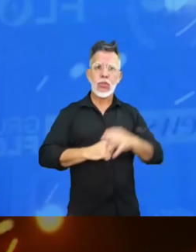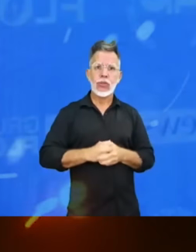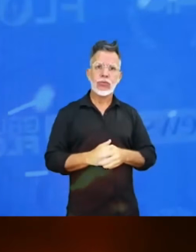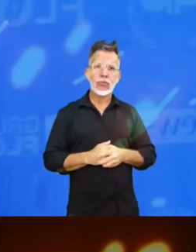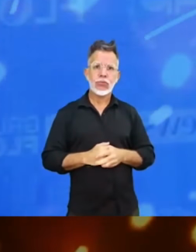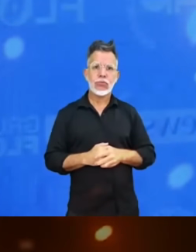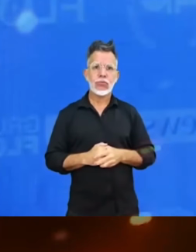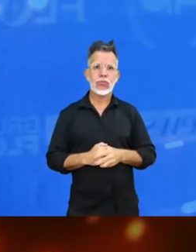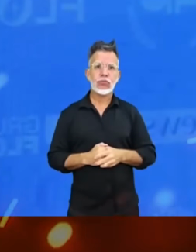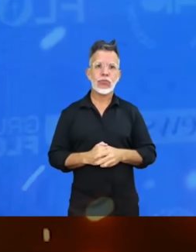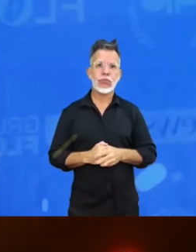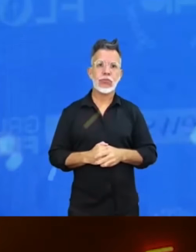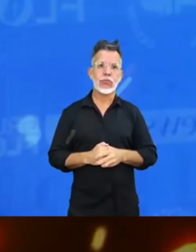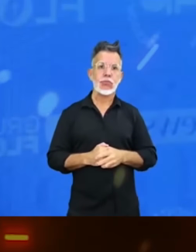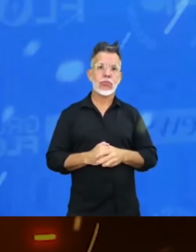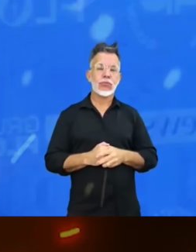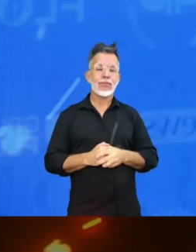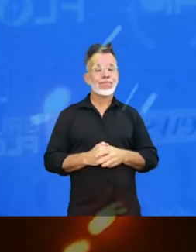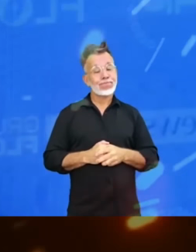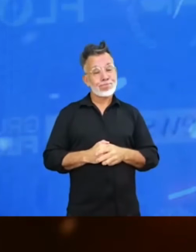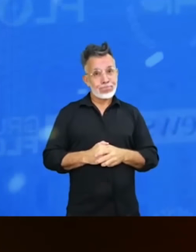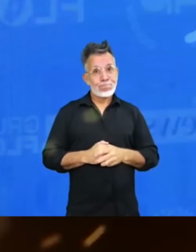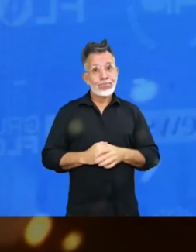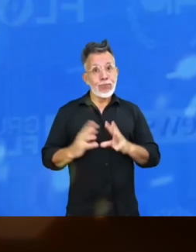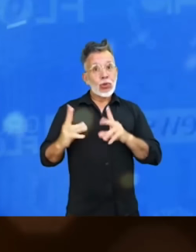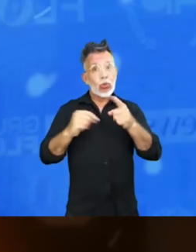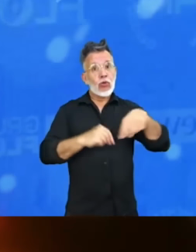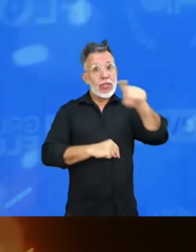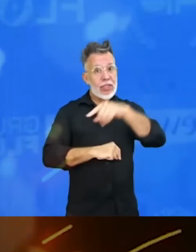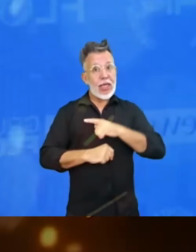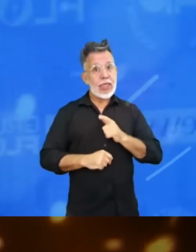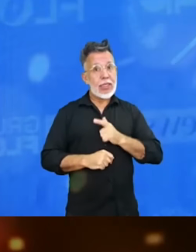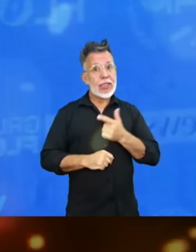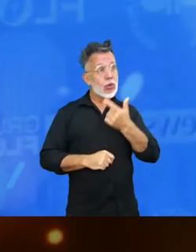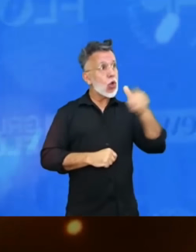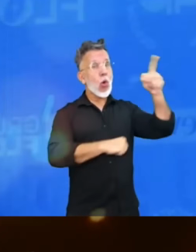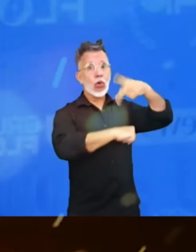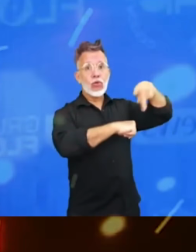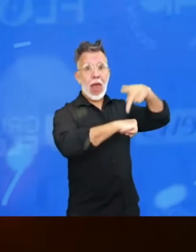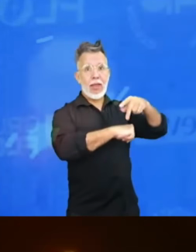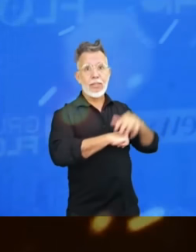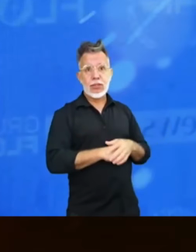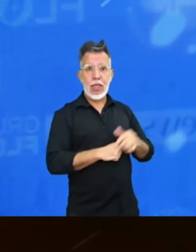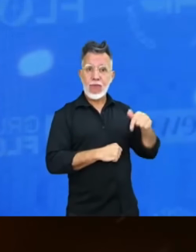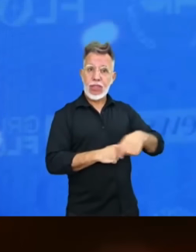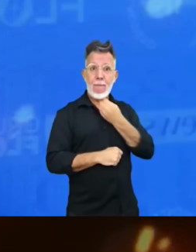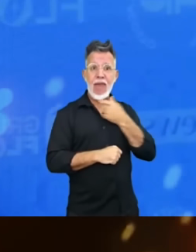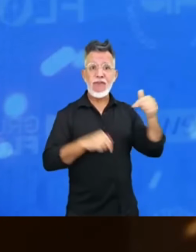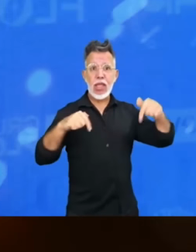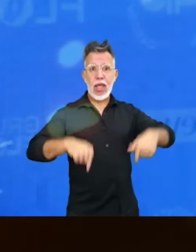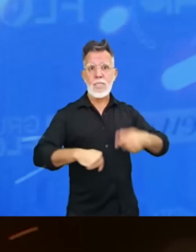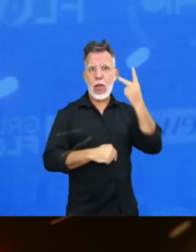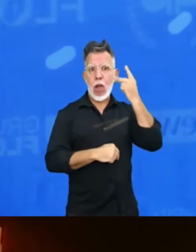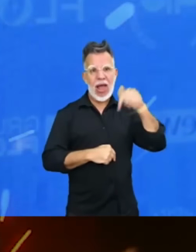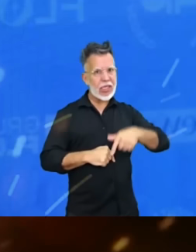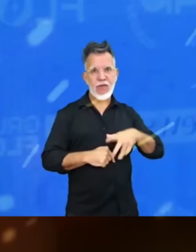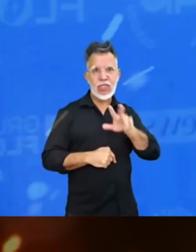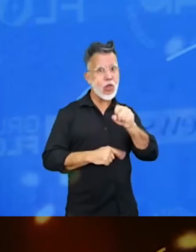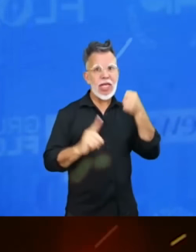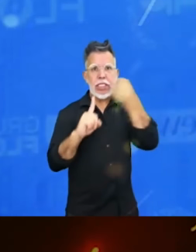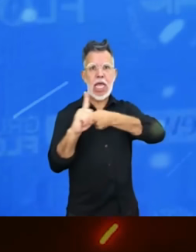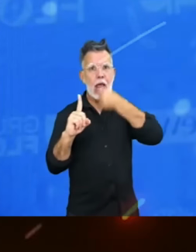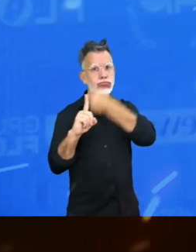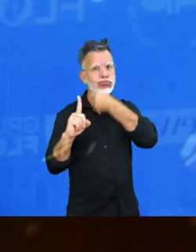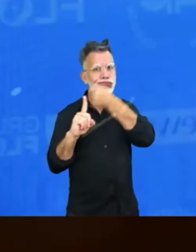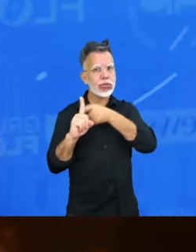isso todos vocês que são de outras terras são muito bem-vind vindos aqui em São Paulo aqui você não vai ser agredido aqui a gente não vai perder